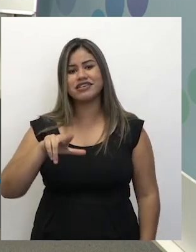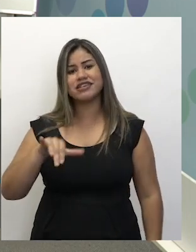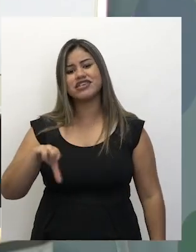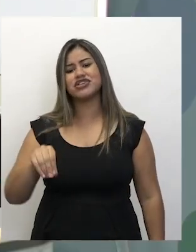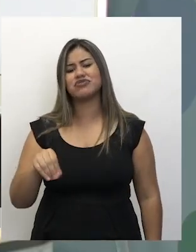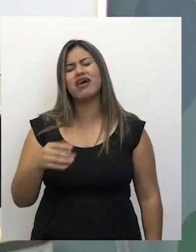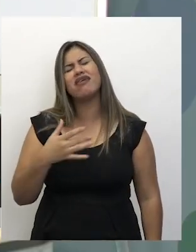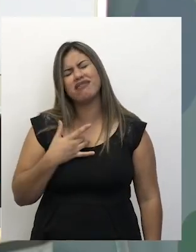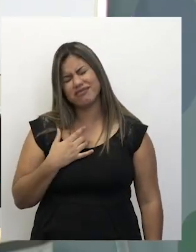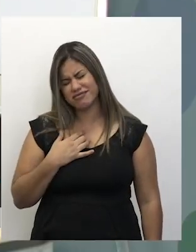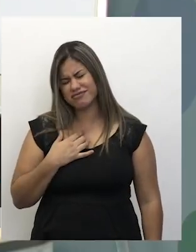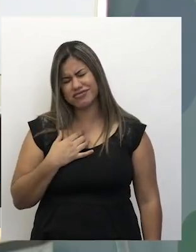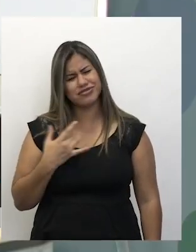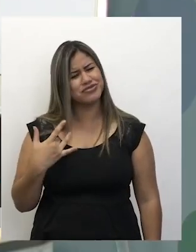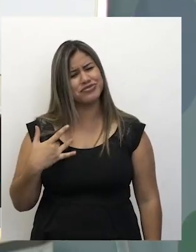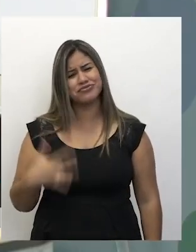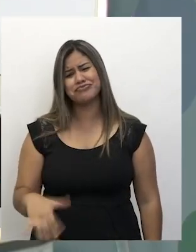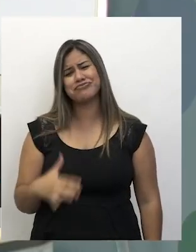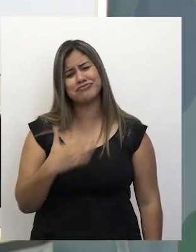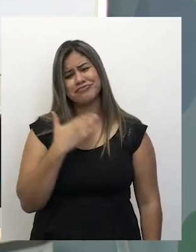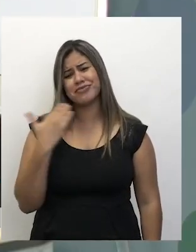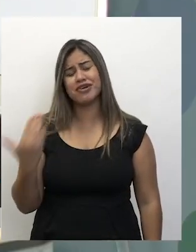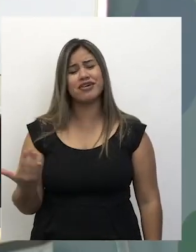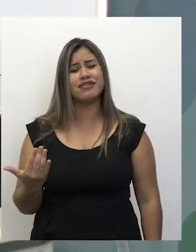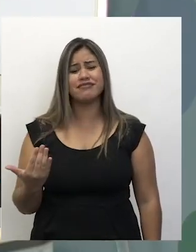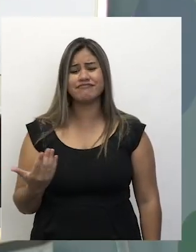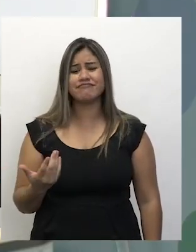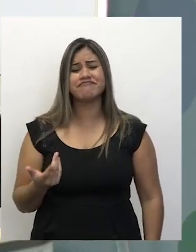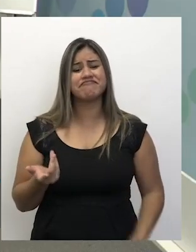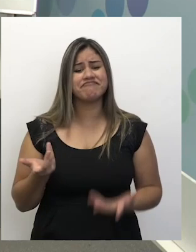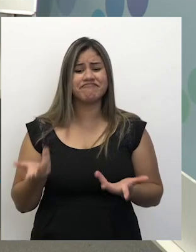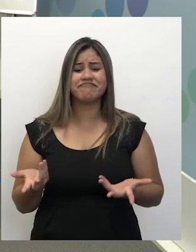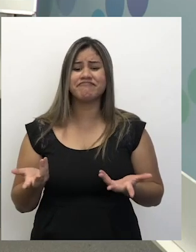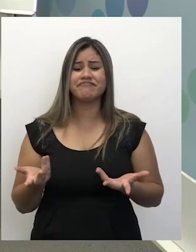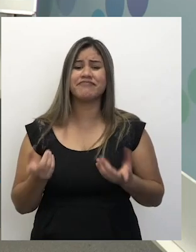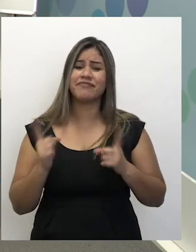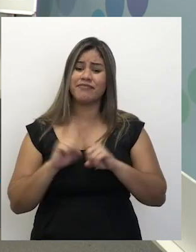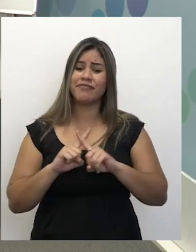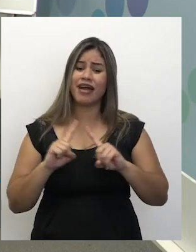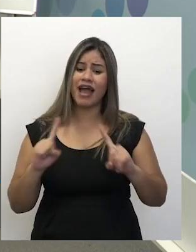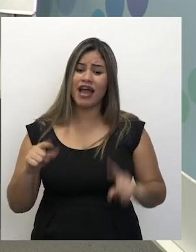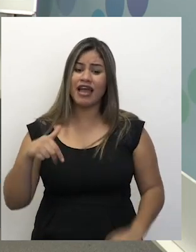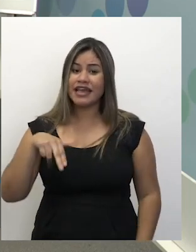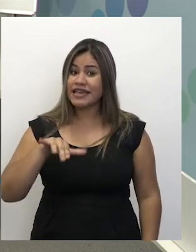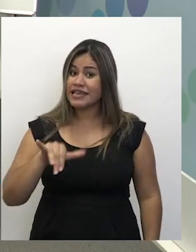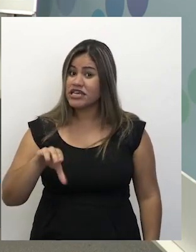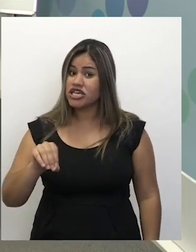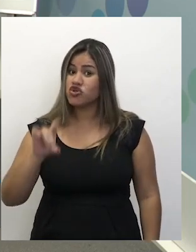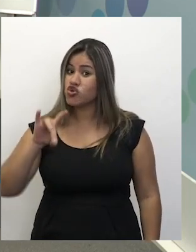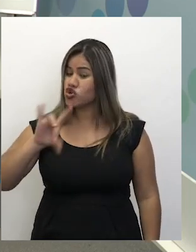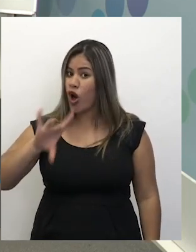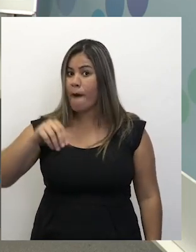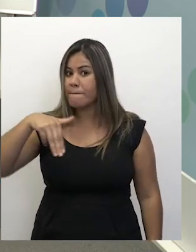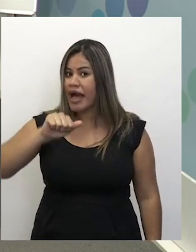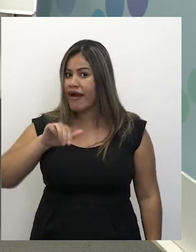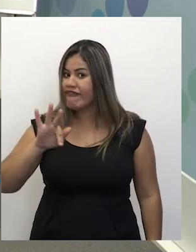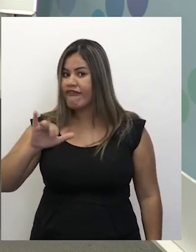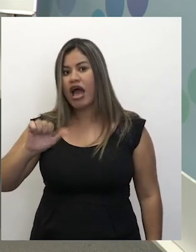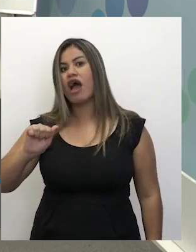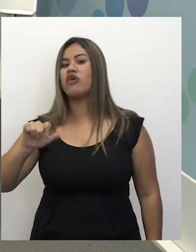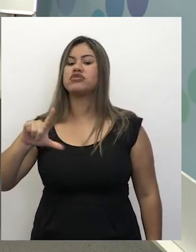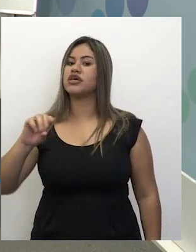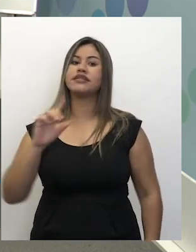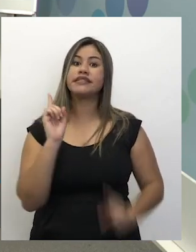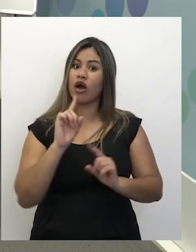é que foi né mas da Mafalda na fralda maravilhosa e fala do que não é o que no não é só Mafalda pesquise muito